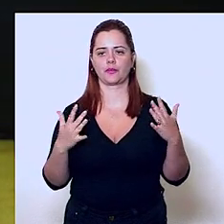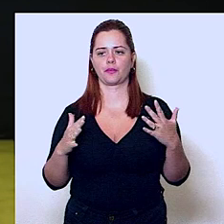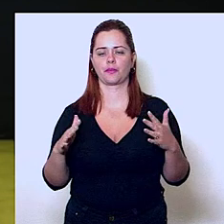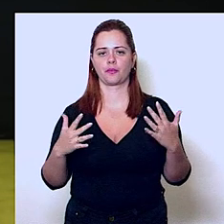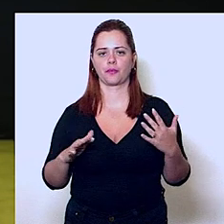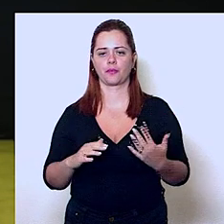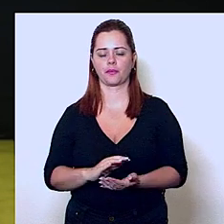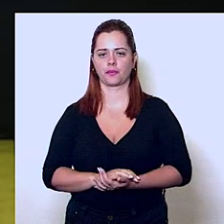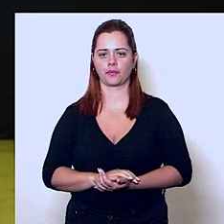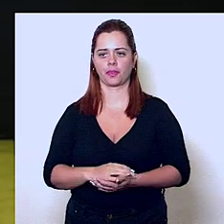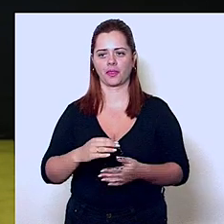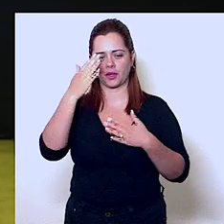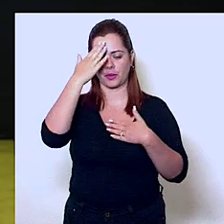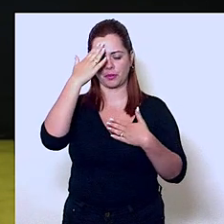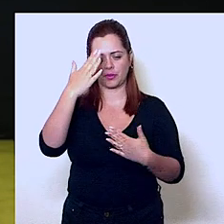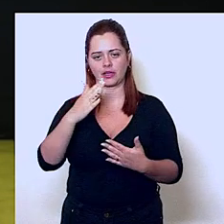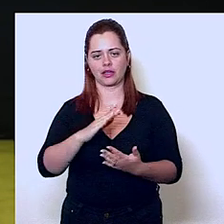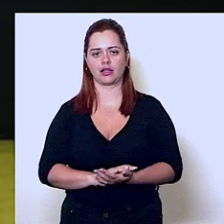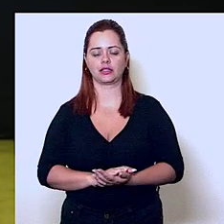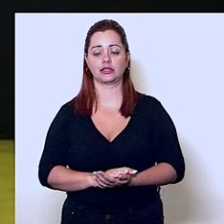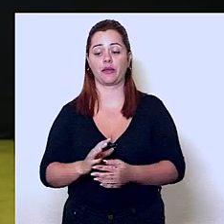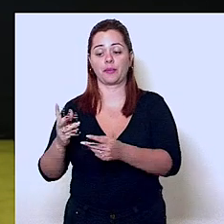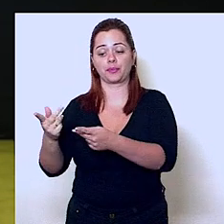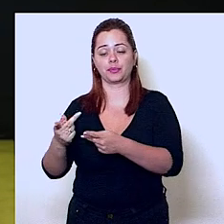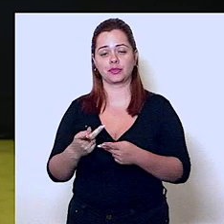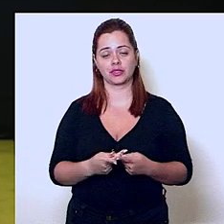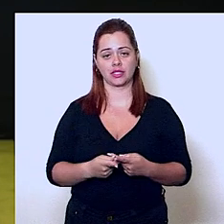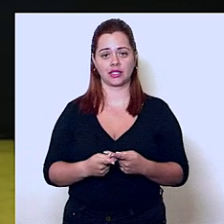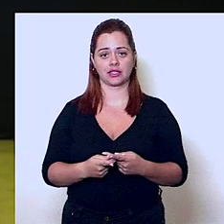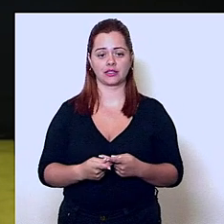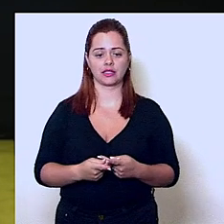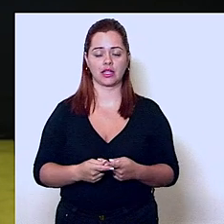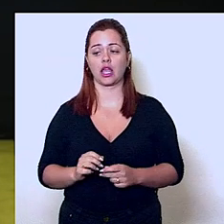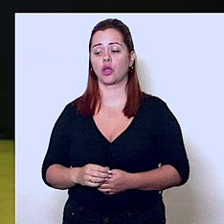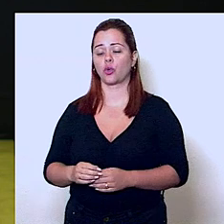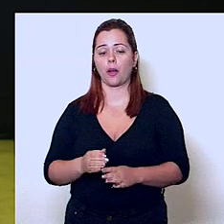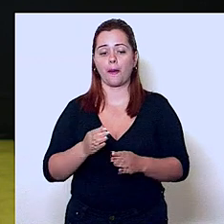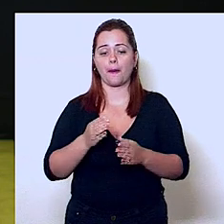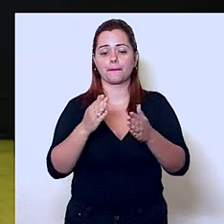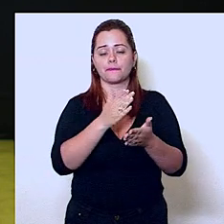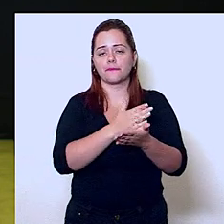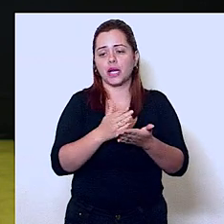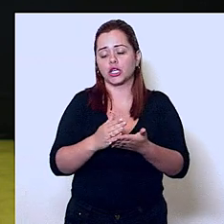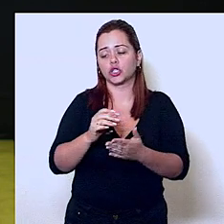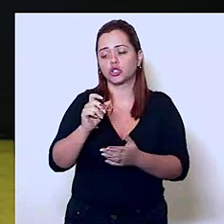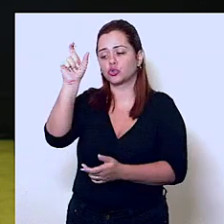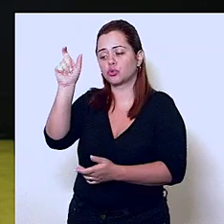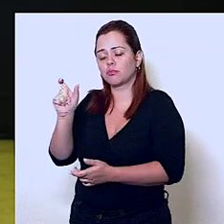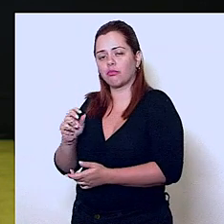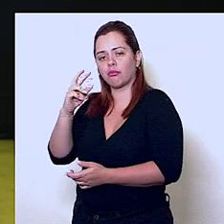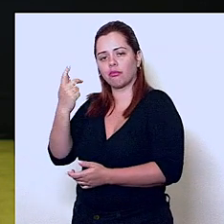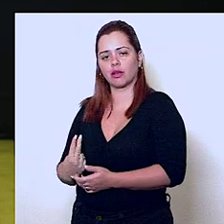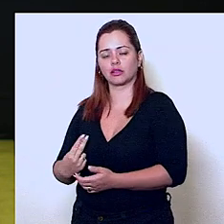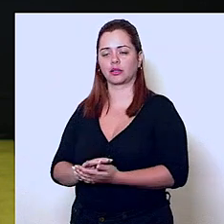Muito obrigada, Zé Carlos, por trazer esse lado humano do embaixador Paulo Tarso, compartilhar conosco. Eu vou tomar a